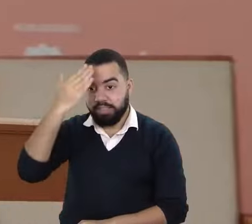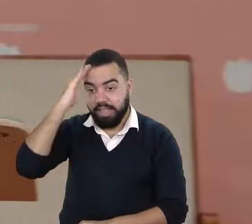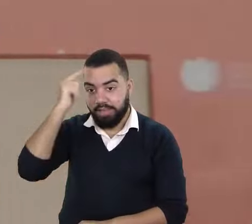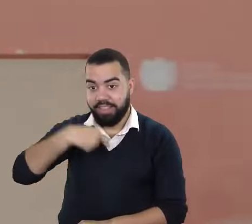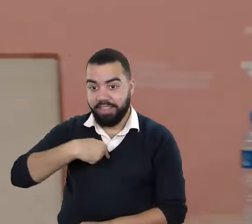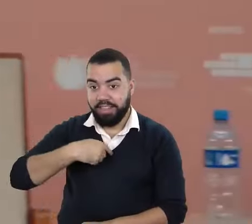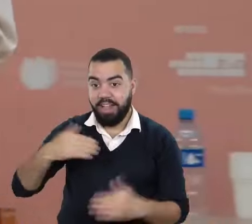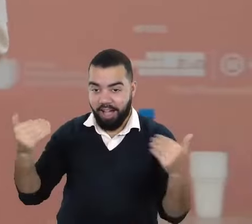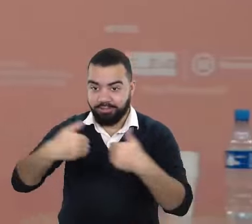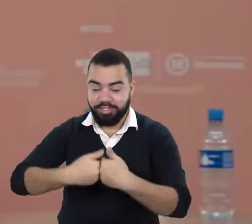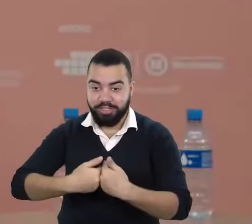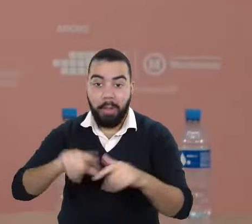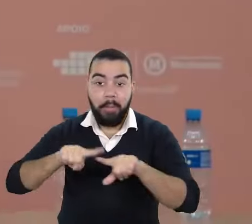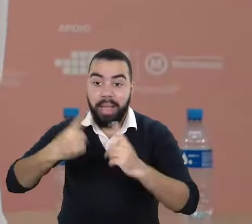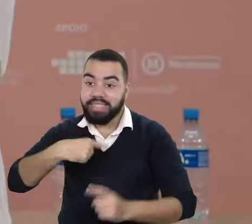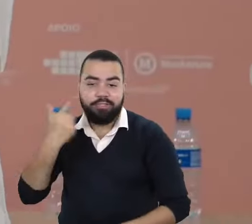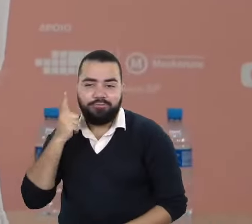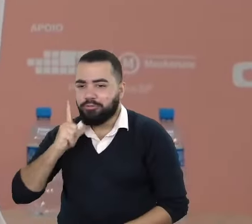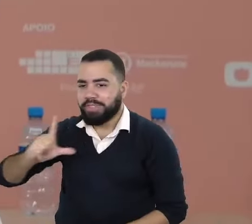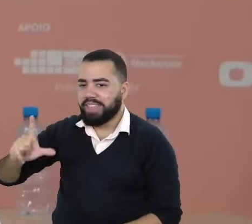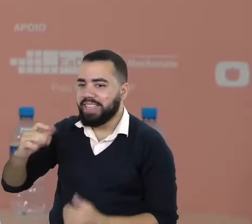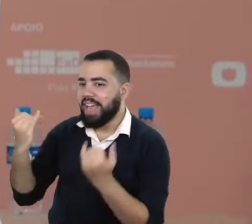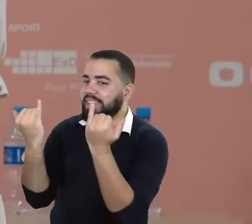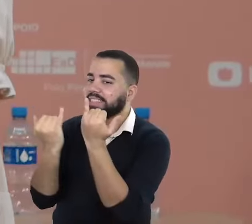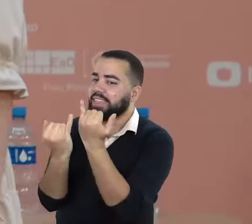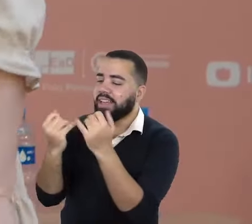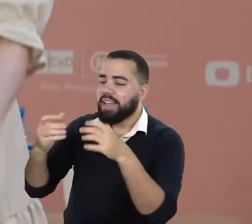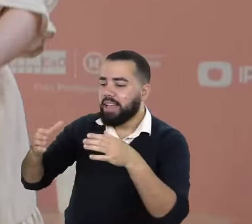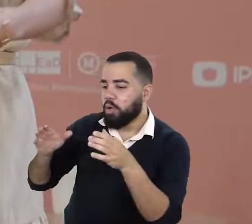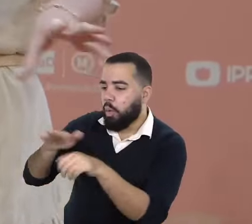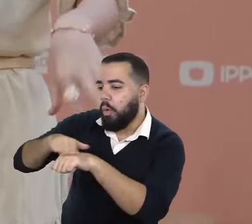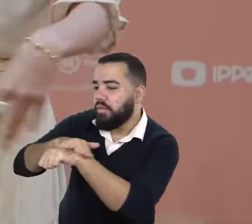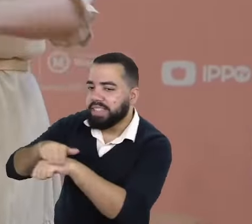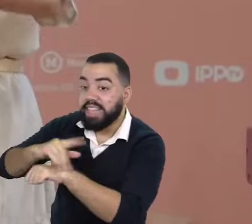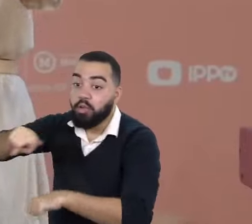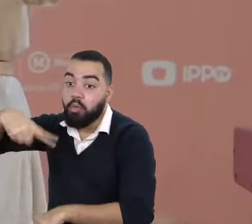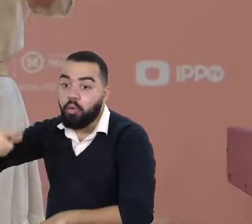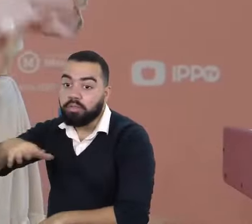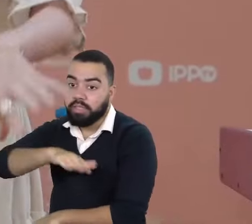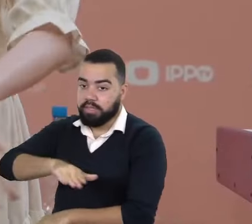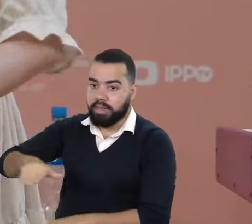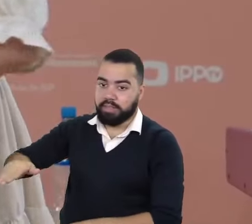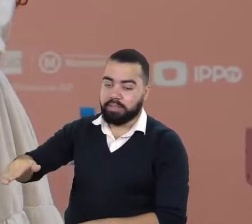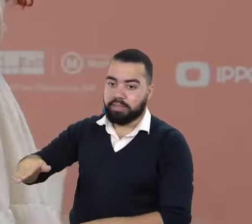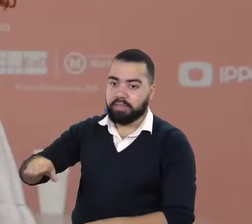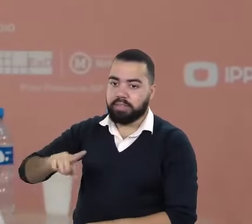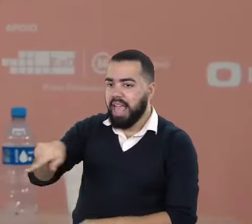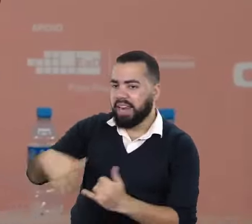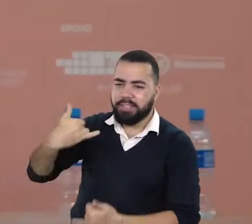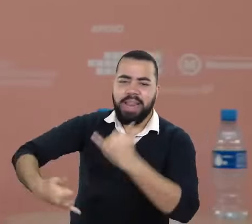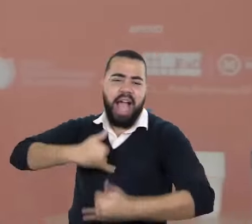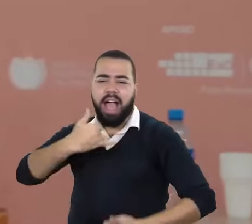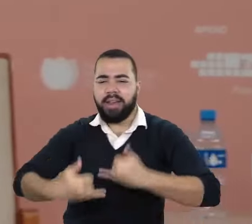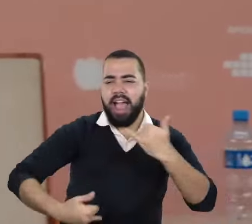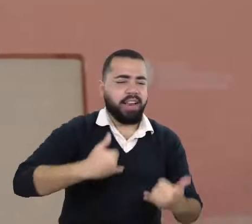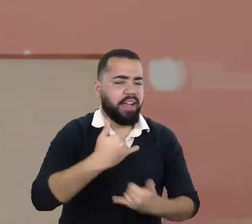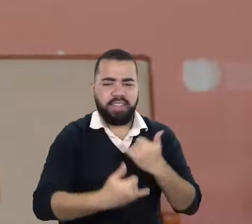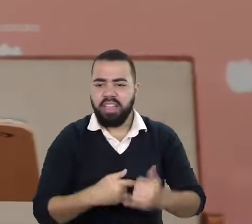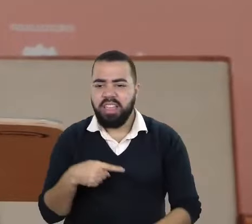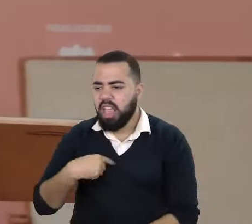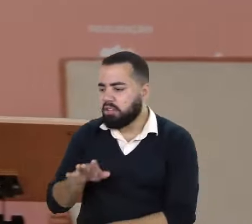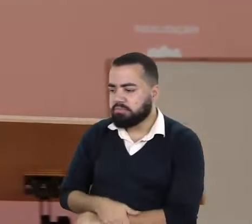autista. Mas eu não interagia direito com as outras crianças. As crianças estavam lá brincando, e eu